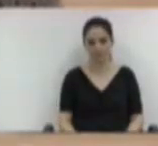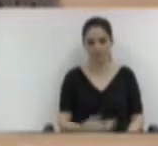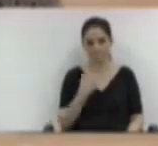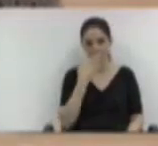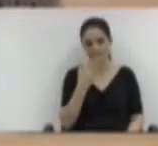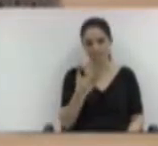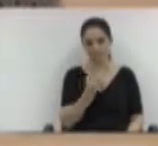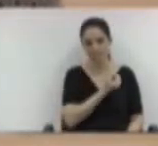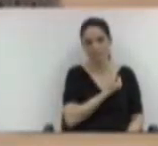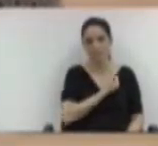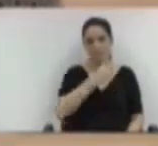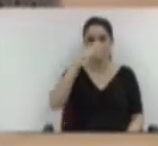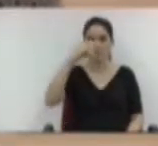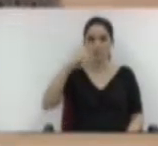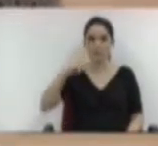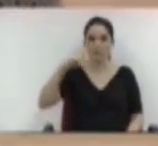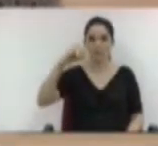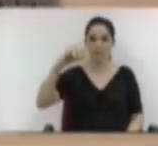Requerimento número